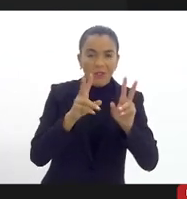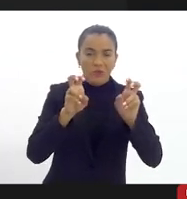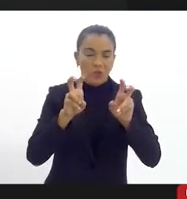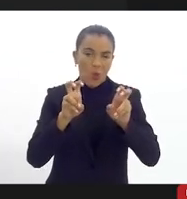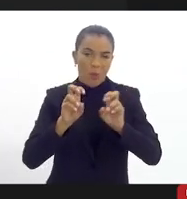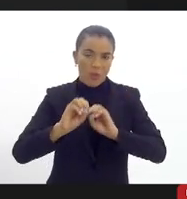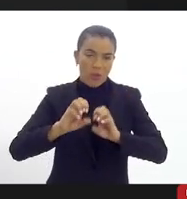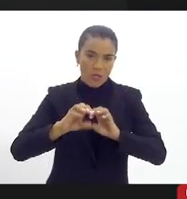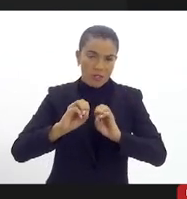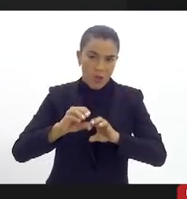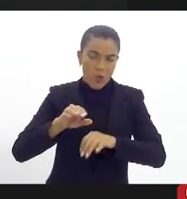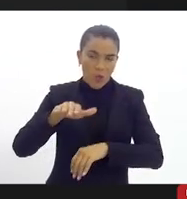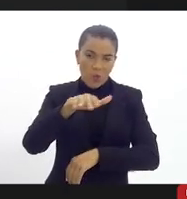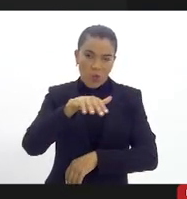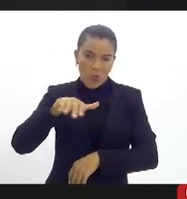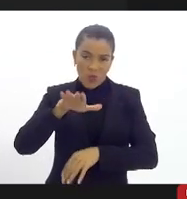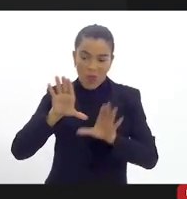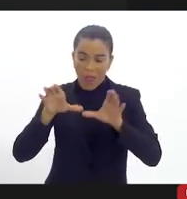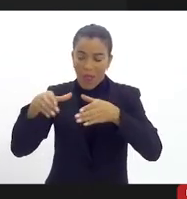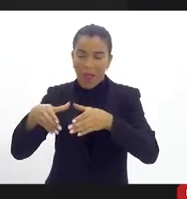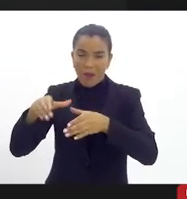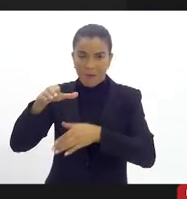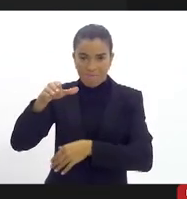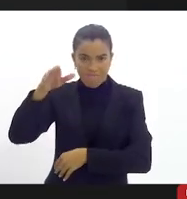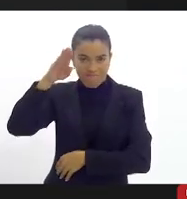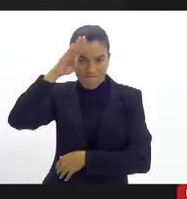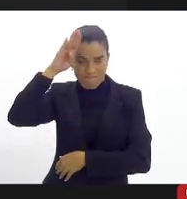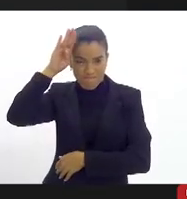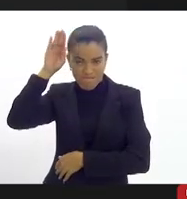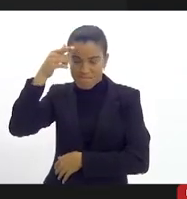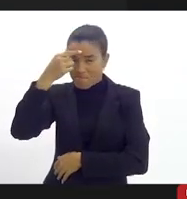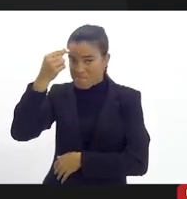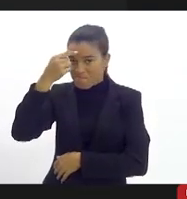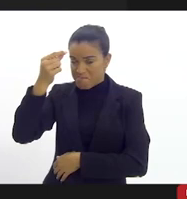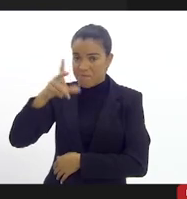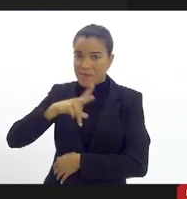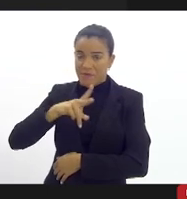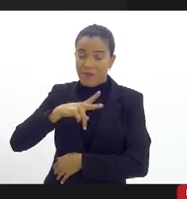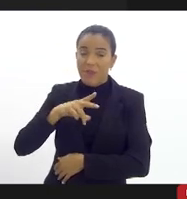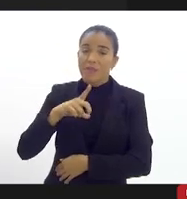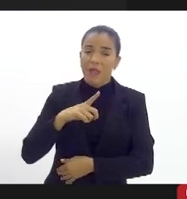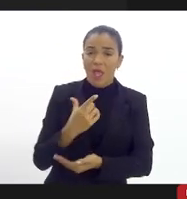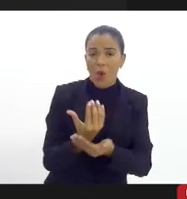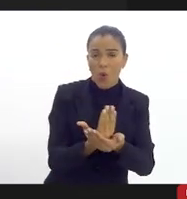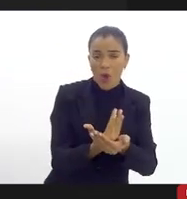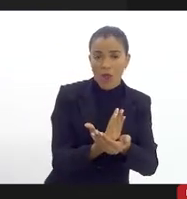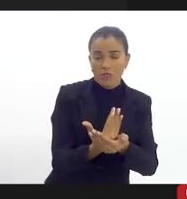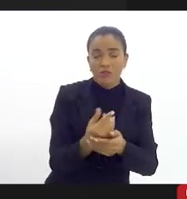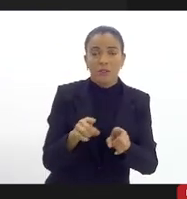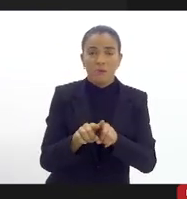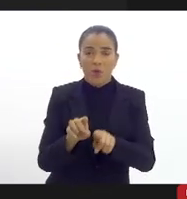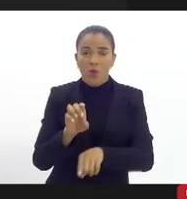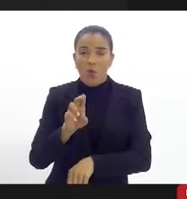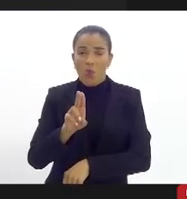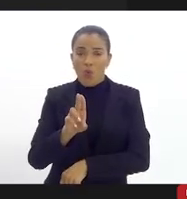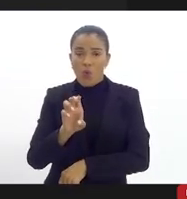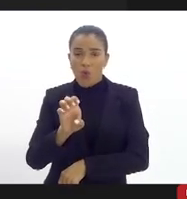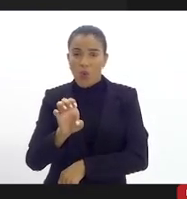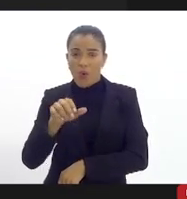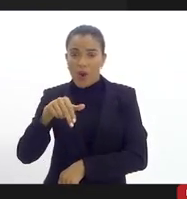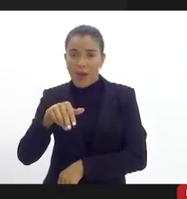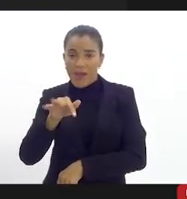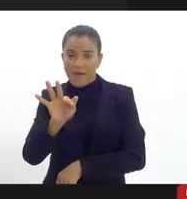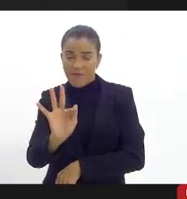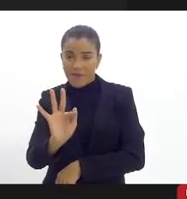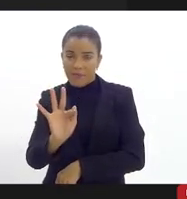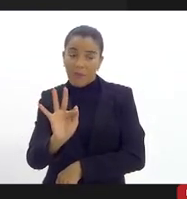privado mas temos duas universidades públicas a UERJ é o F né que são universidades